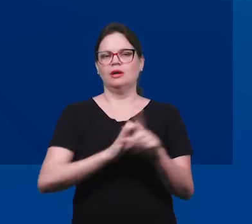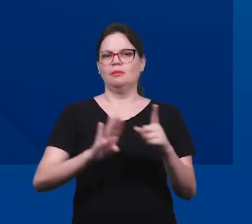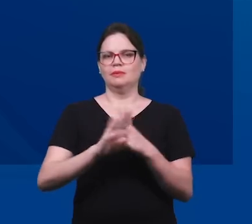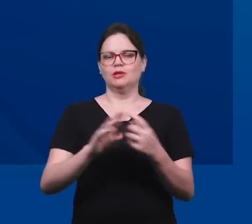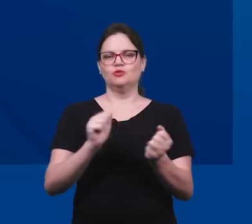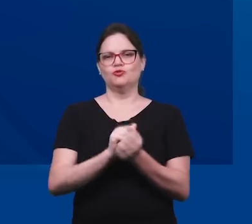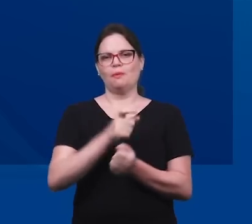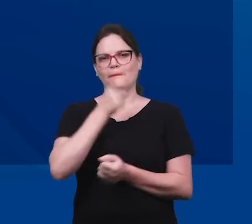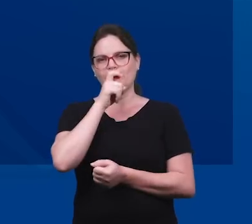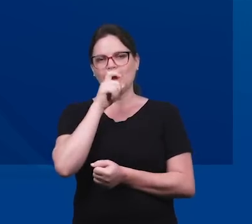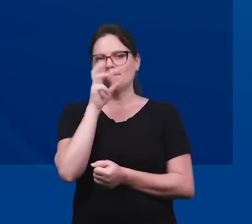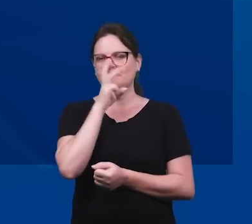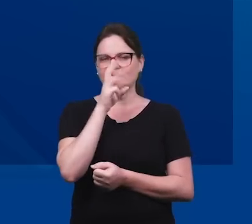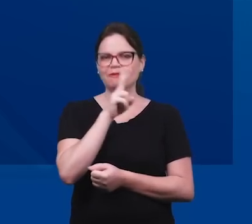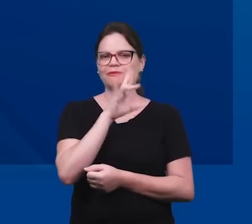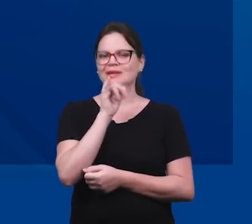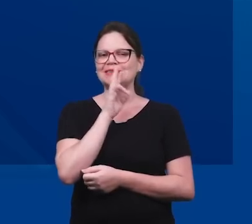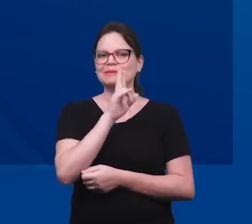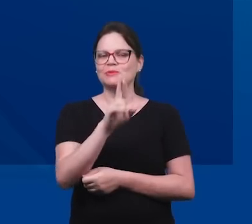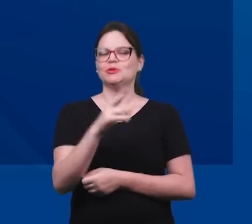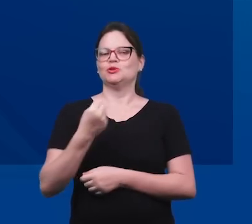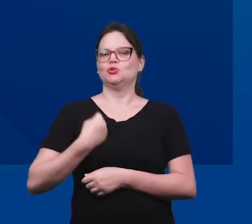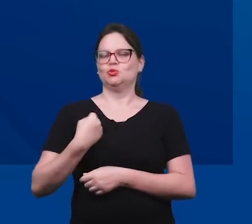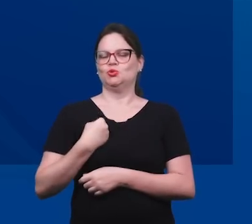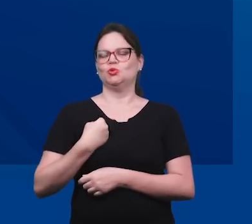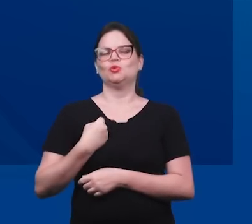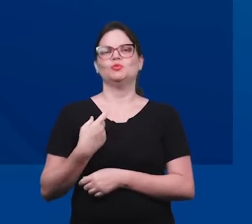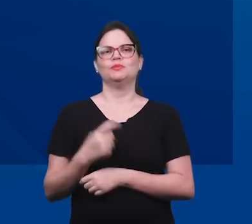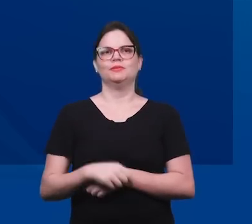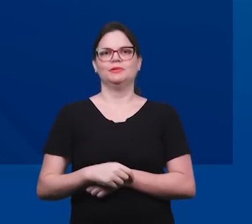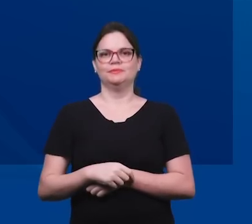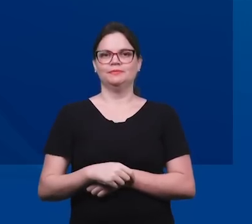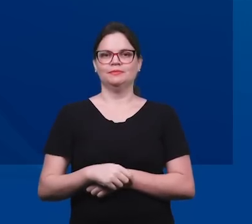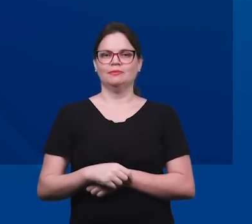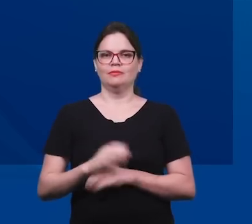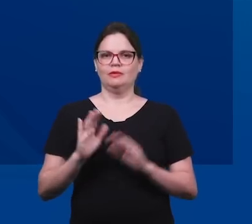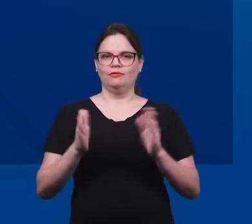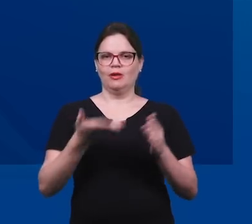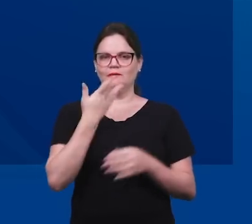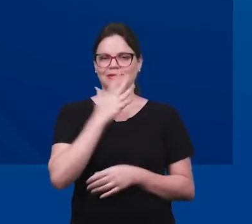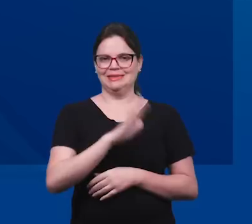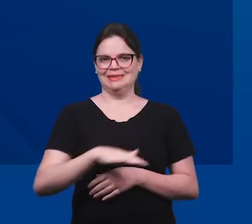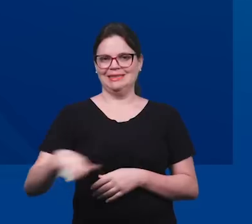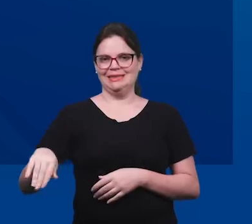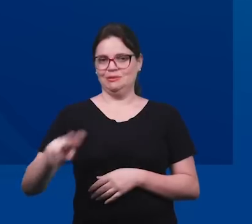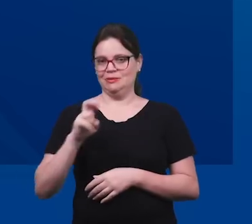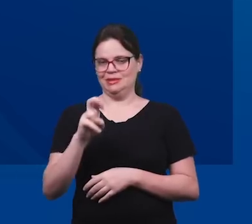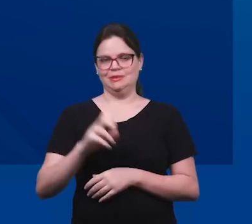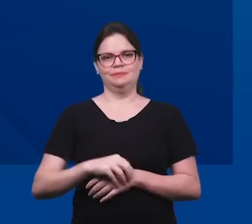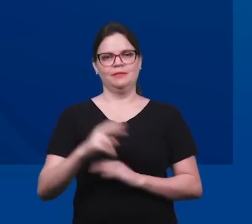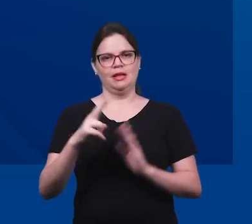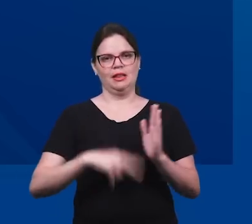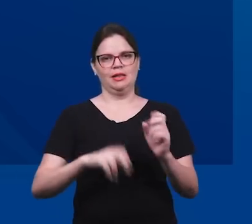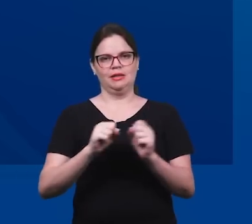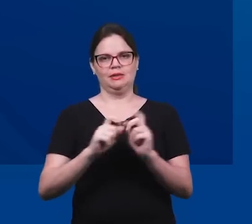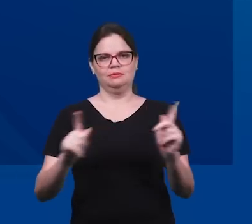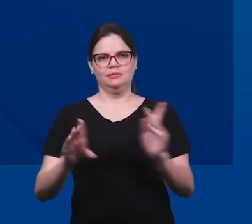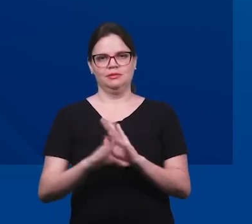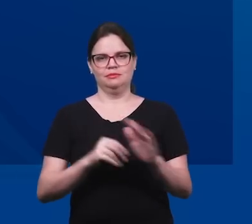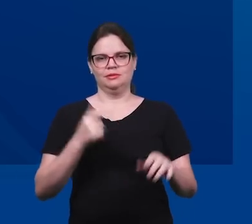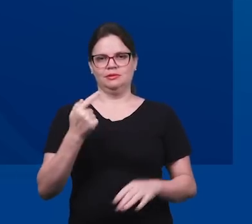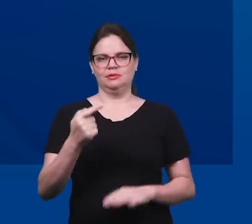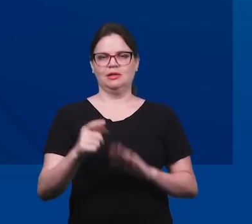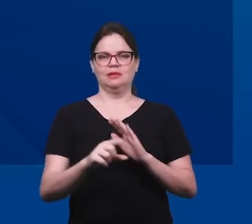mamãe. Vai responder a pergunta destinada às crianças intermediárias e adolescentes. Lendo Apocalipse, capítulo 3,